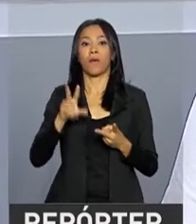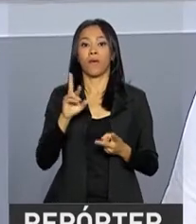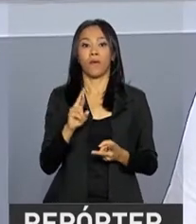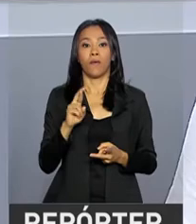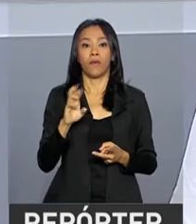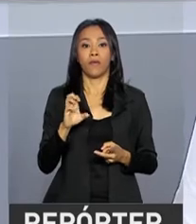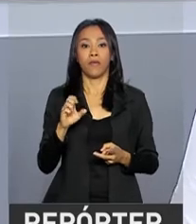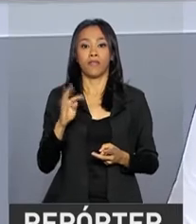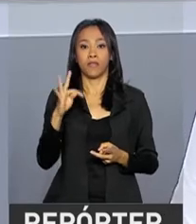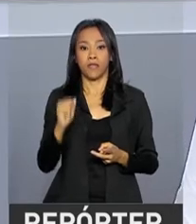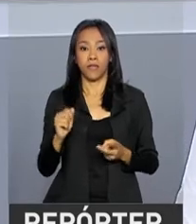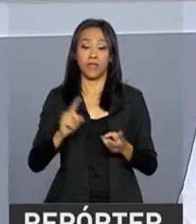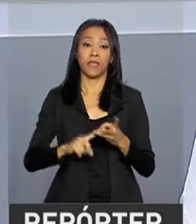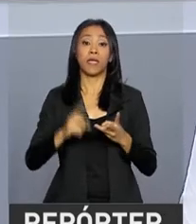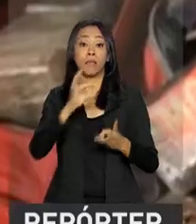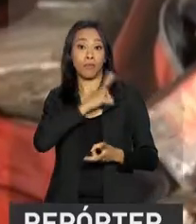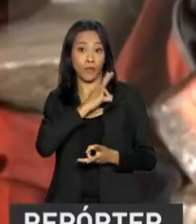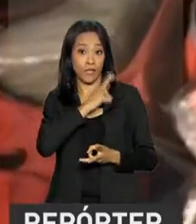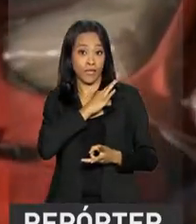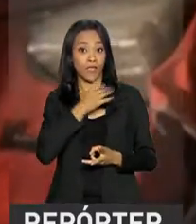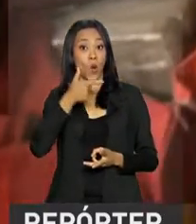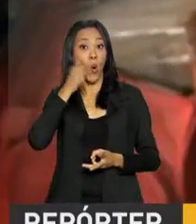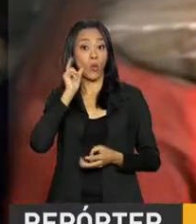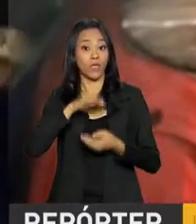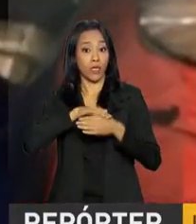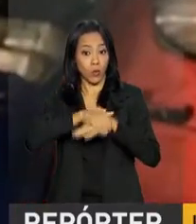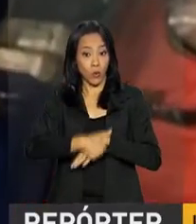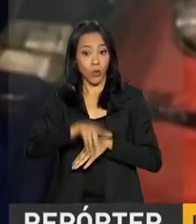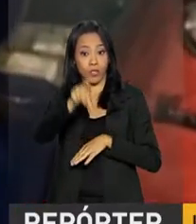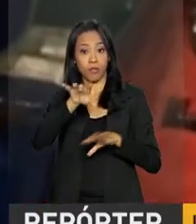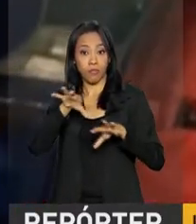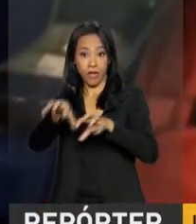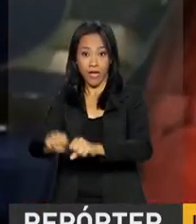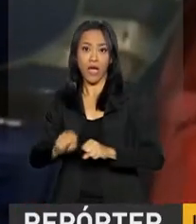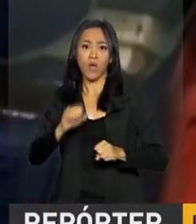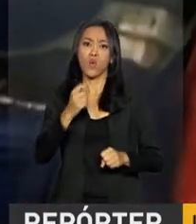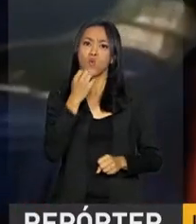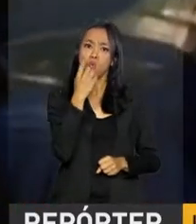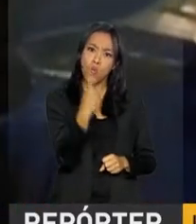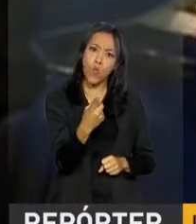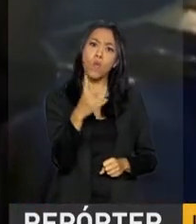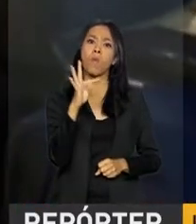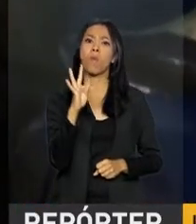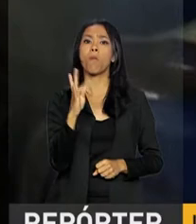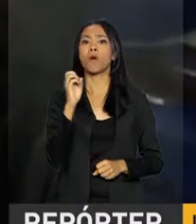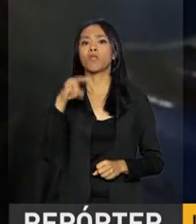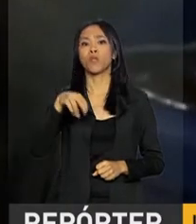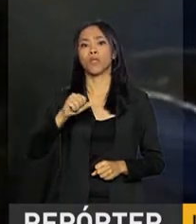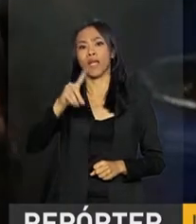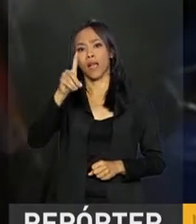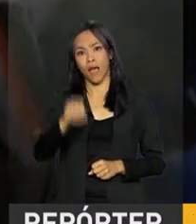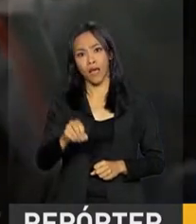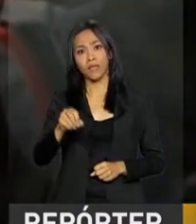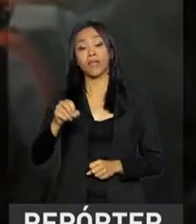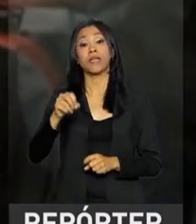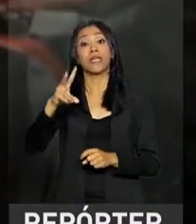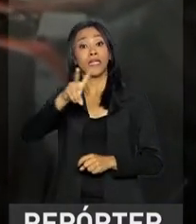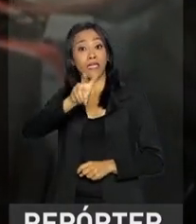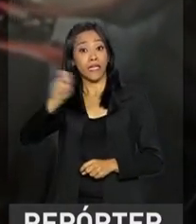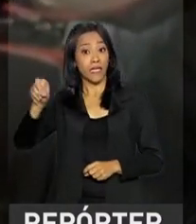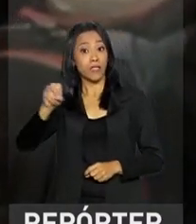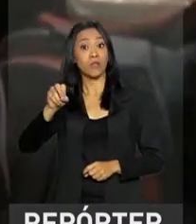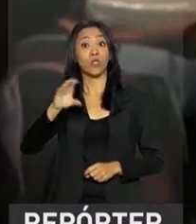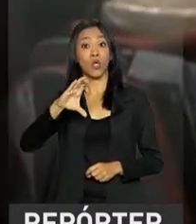do rio de janeiro apreendeu na noite de ontem aproximadamente uma tonelada e meia de cocaína pura que estava escondida em um contêiner